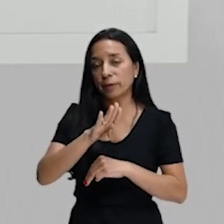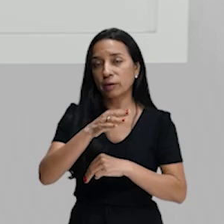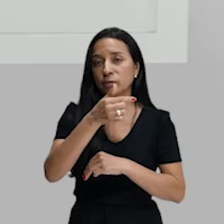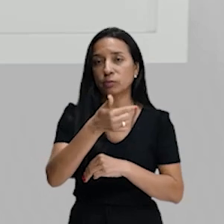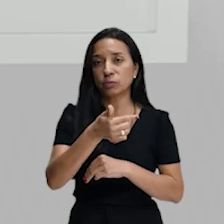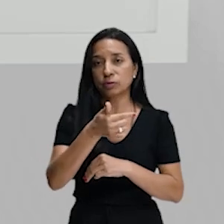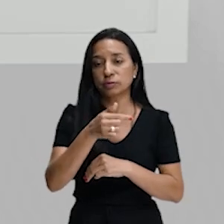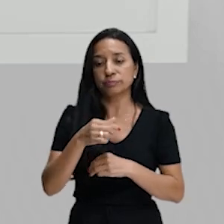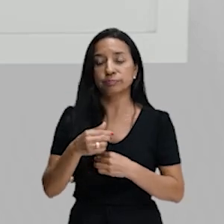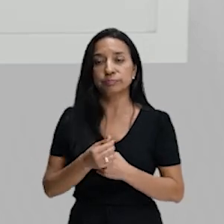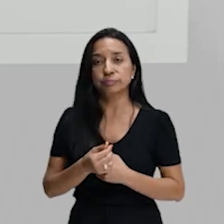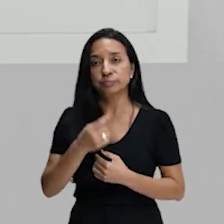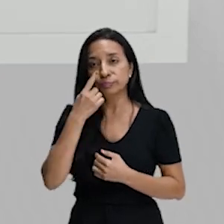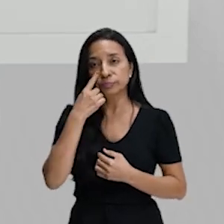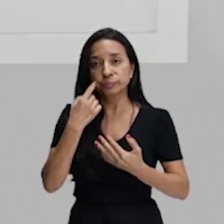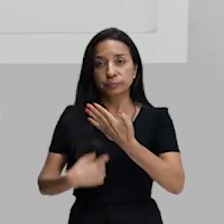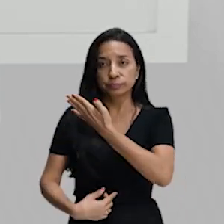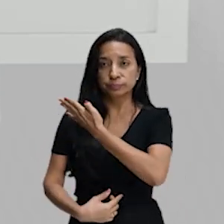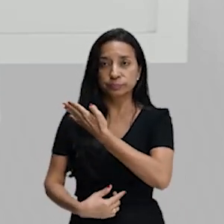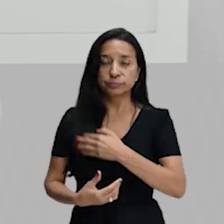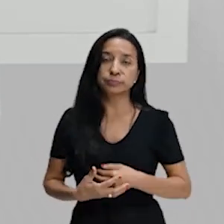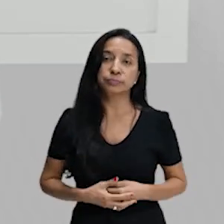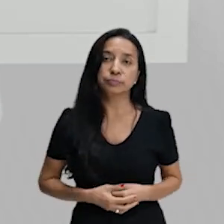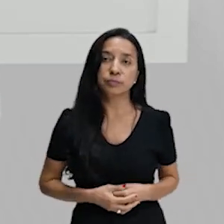vai ser dado pela mesma equação. Ó.